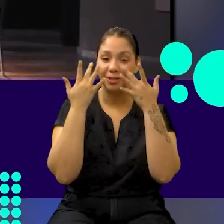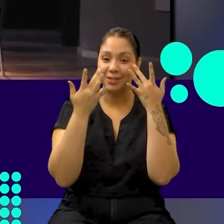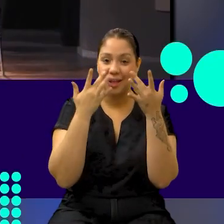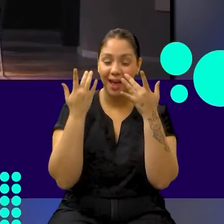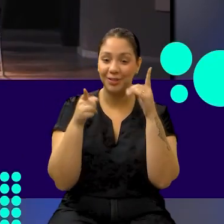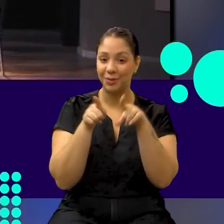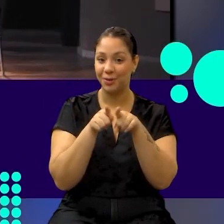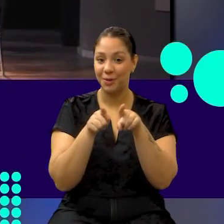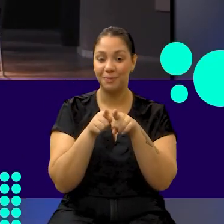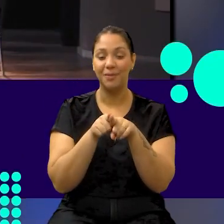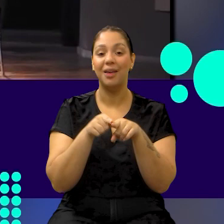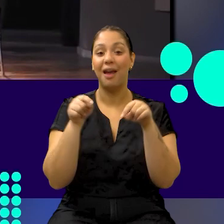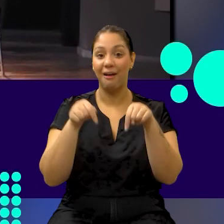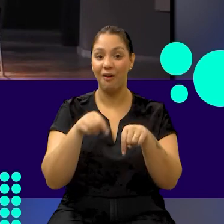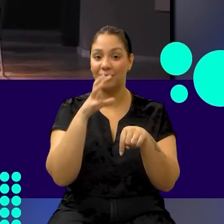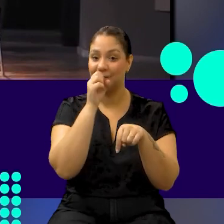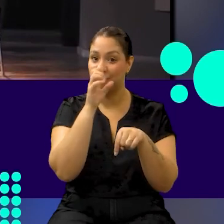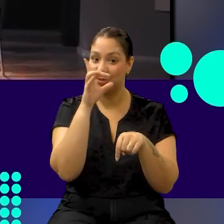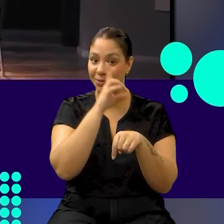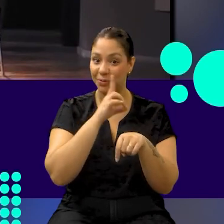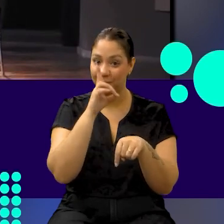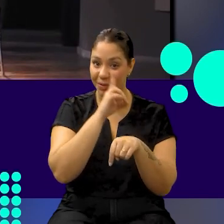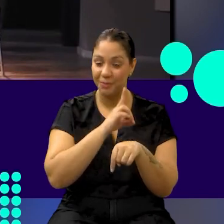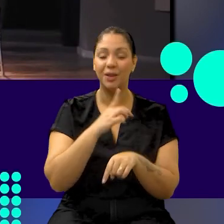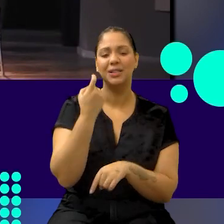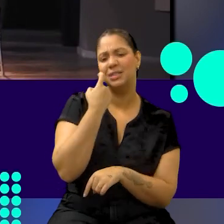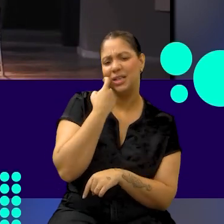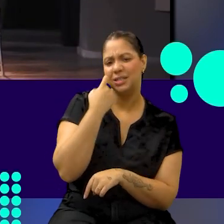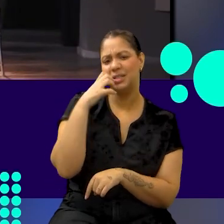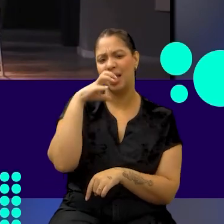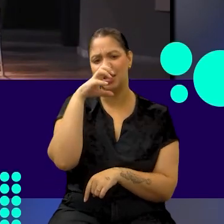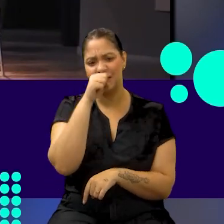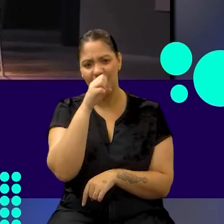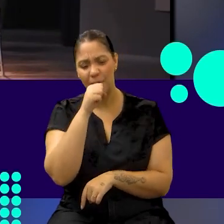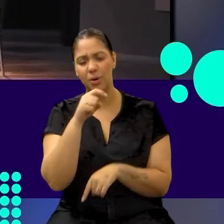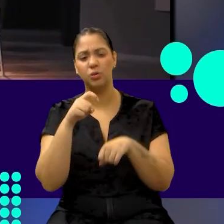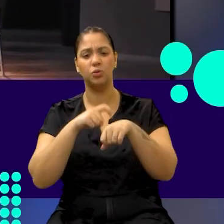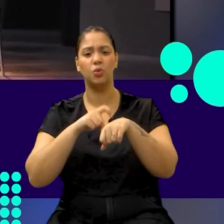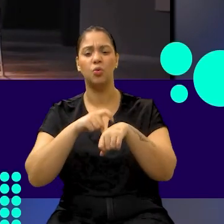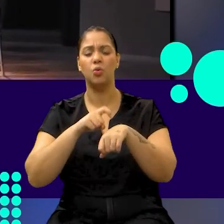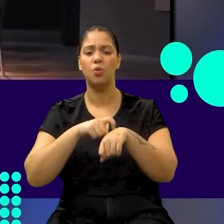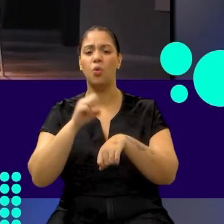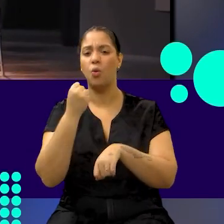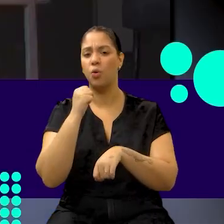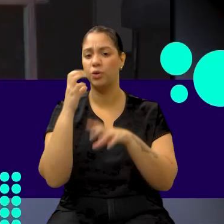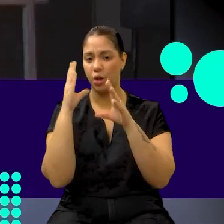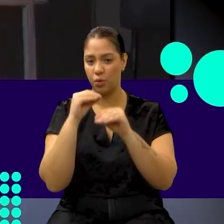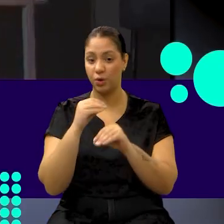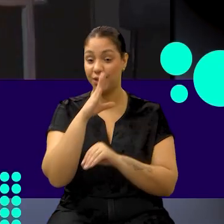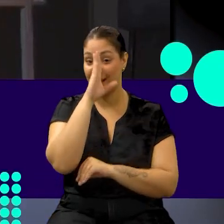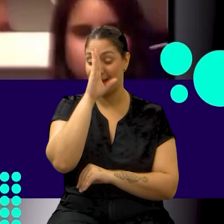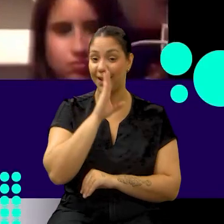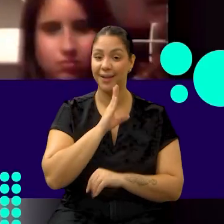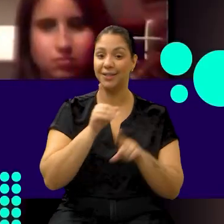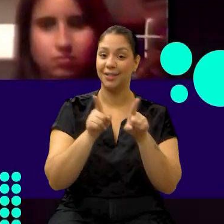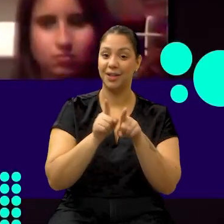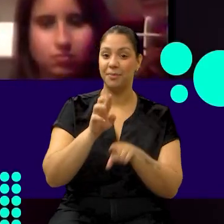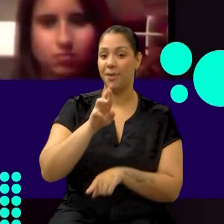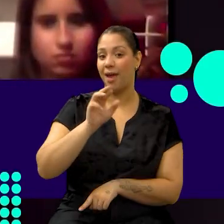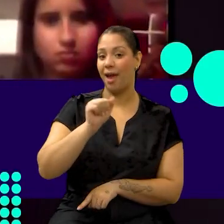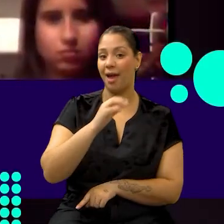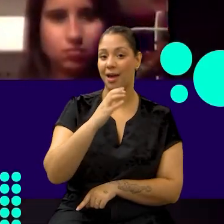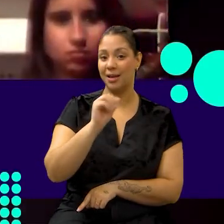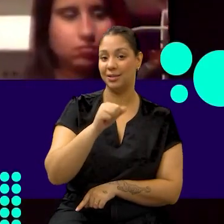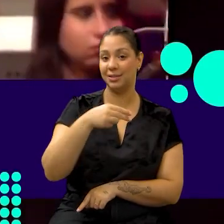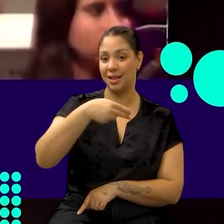O Pai, esse final de semana e o próximo, sextas e sábados, às 20h. E é de graça. Vai ter